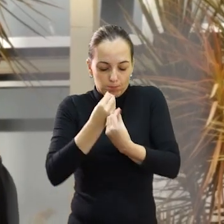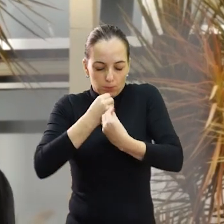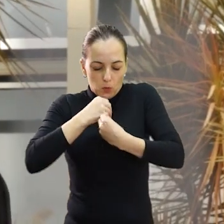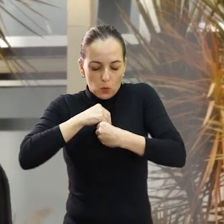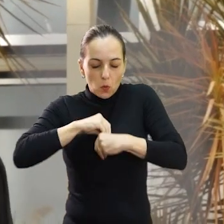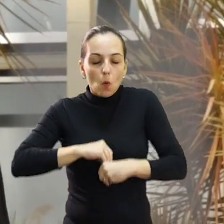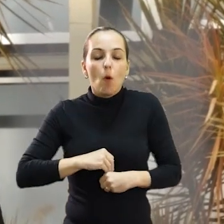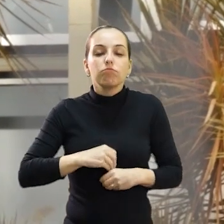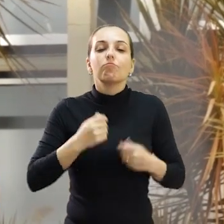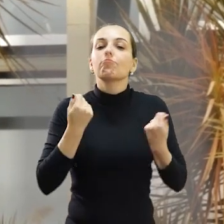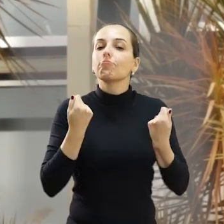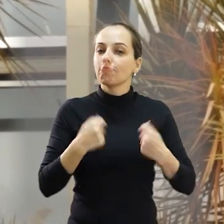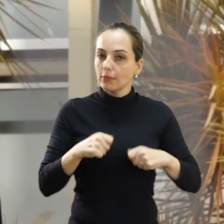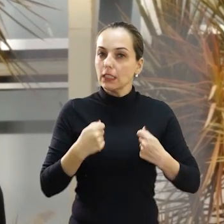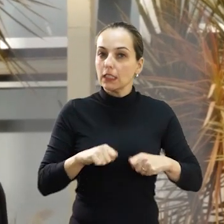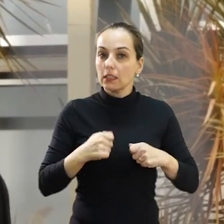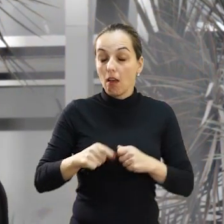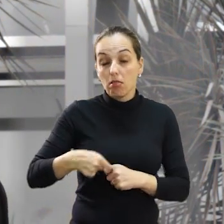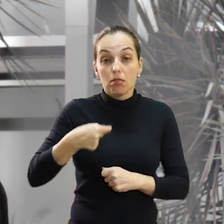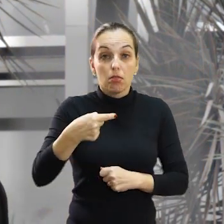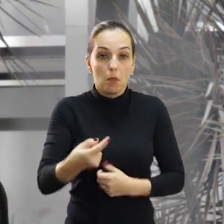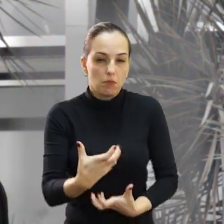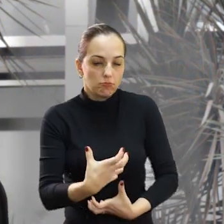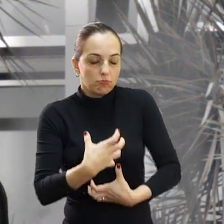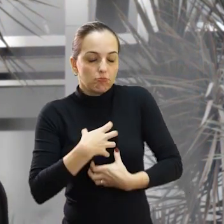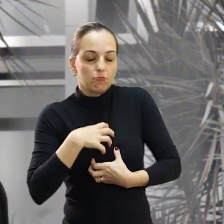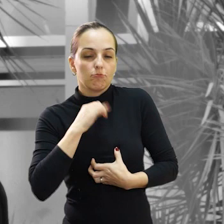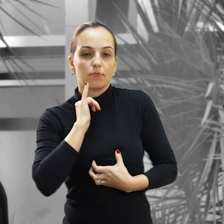você coloca sempre algo seu mesmo.